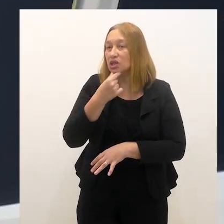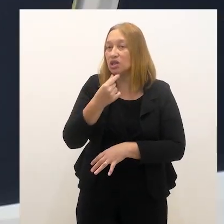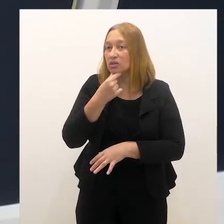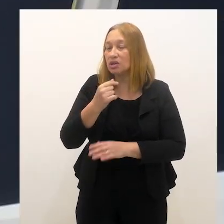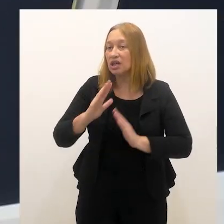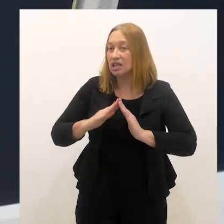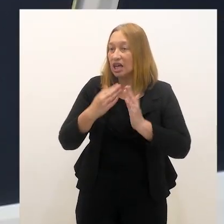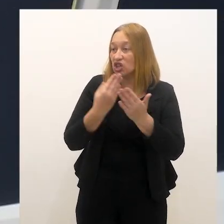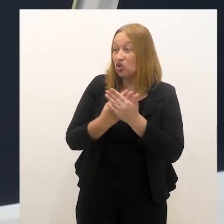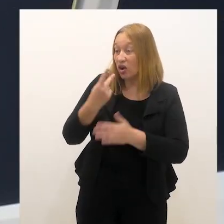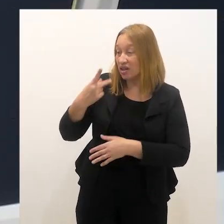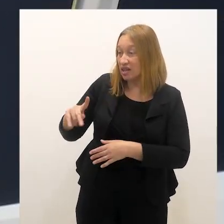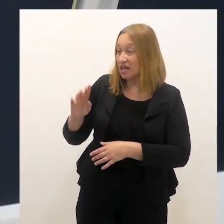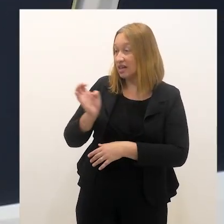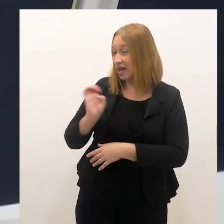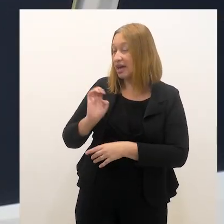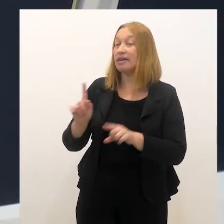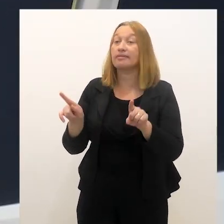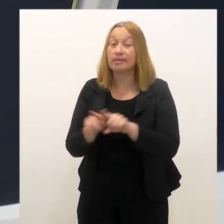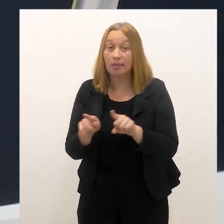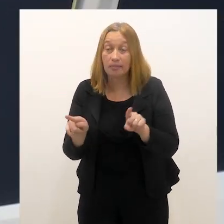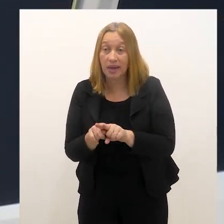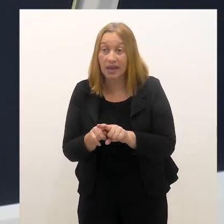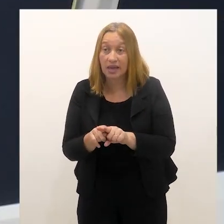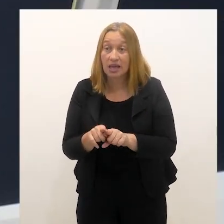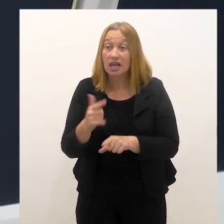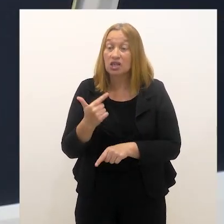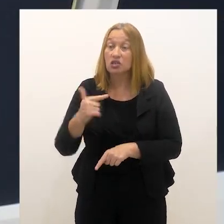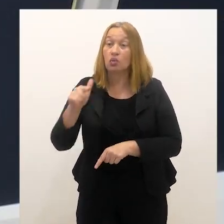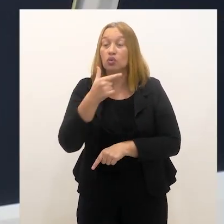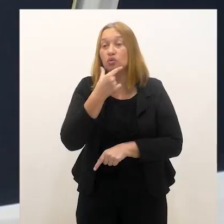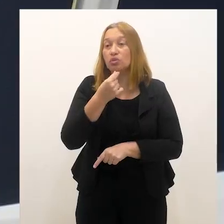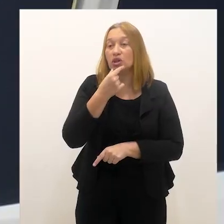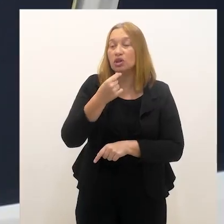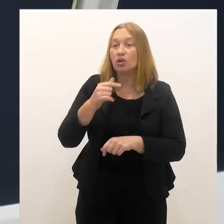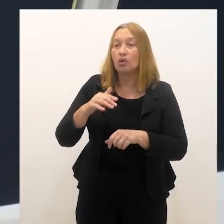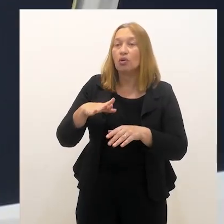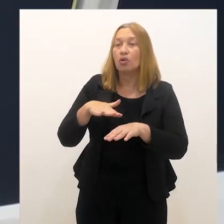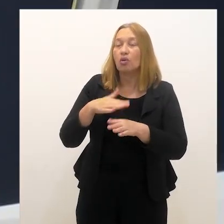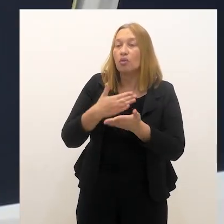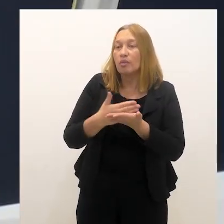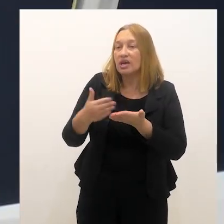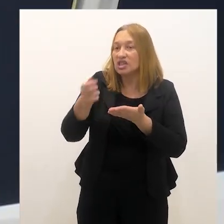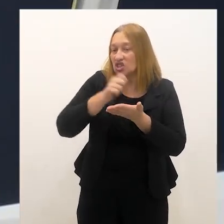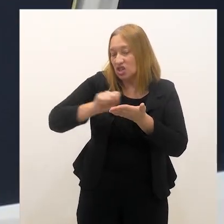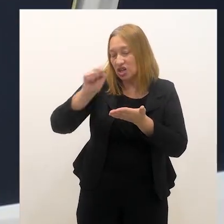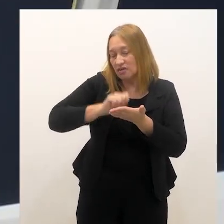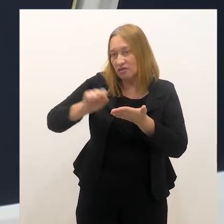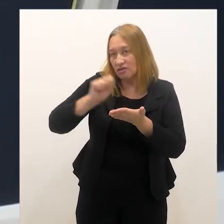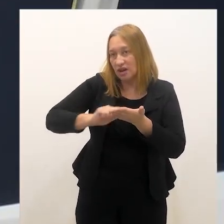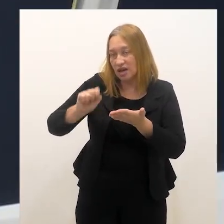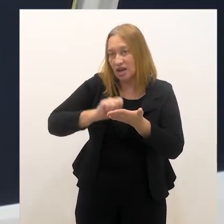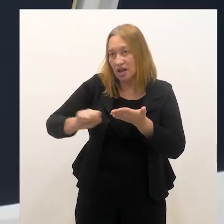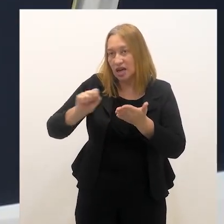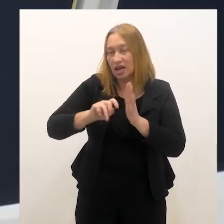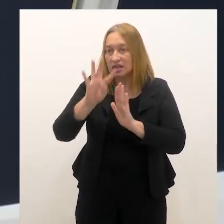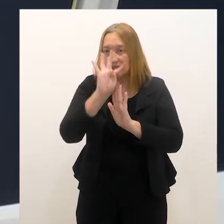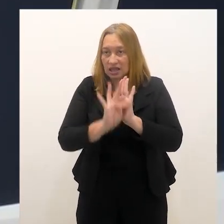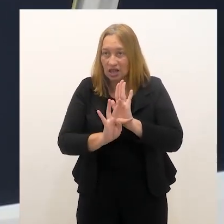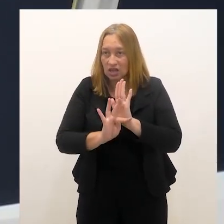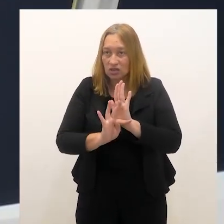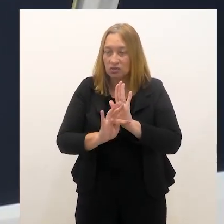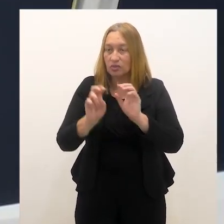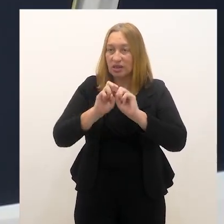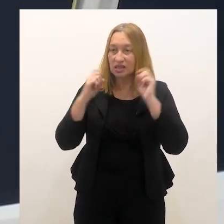escola dele, que é gay também. E esse outro menino começa a escrever textos na internet sobre a